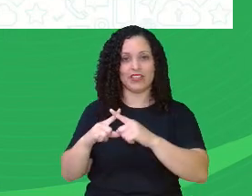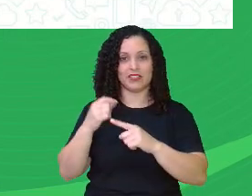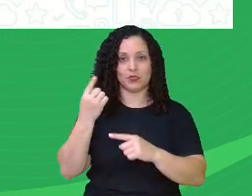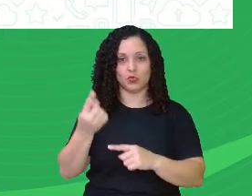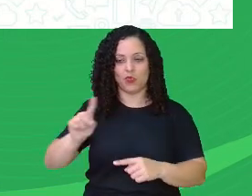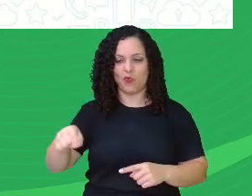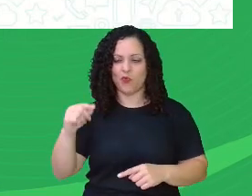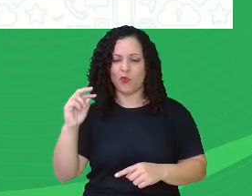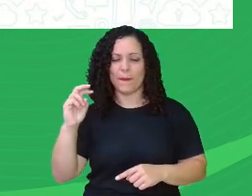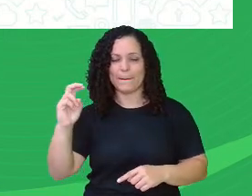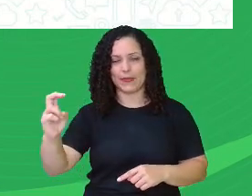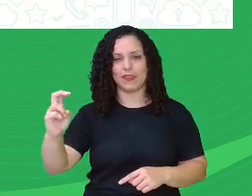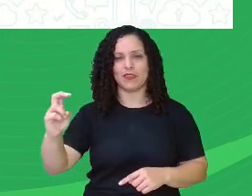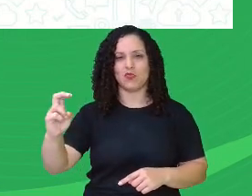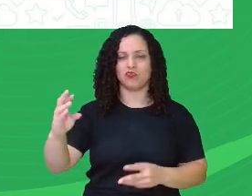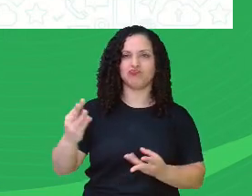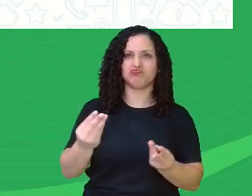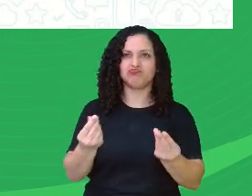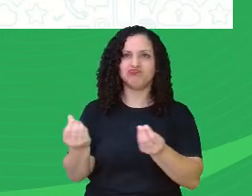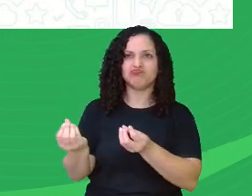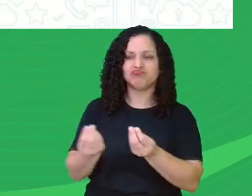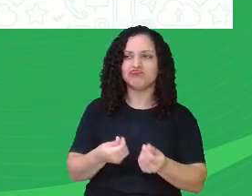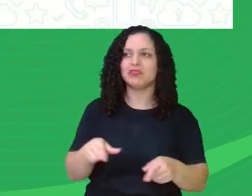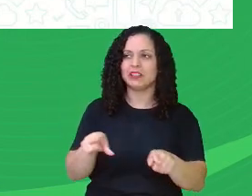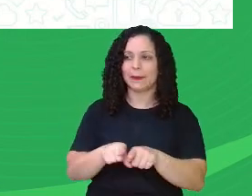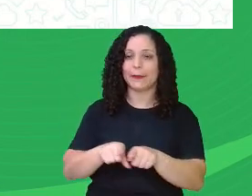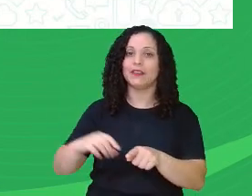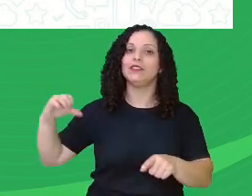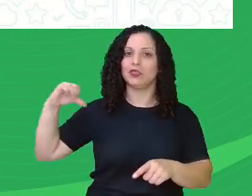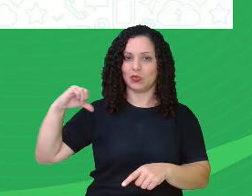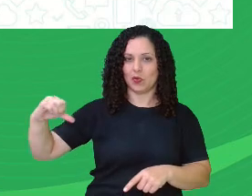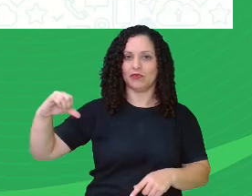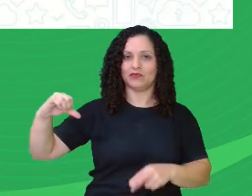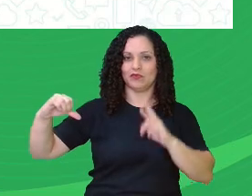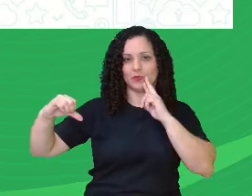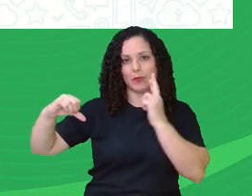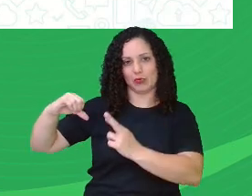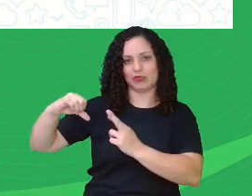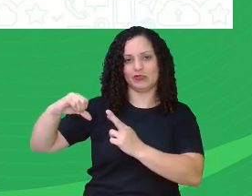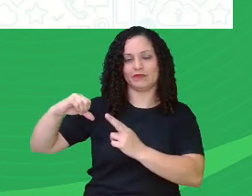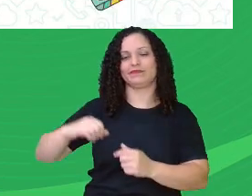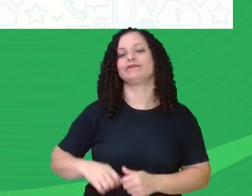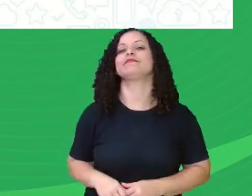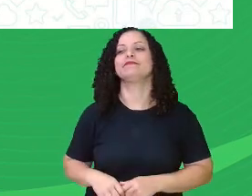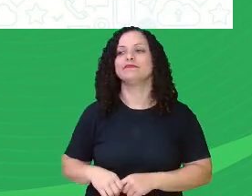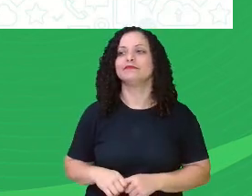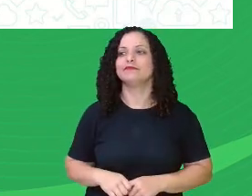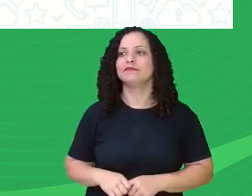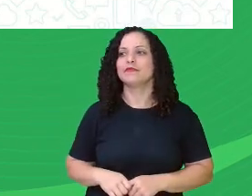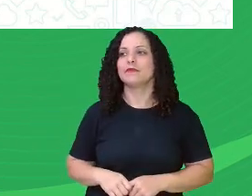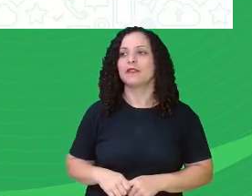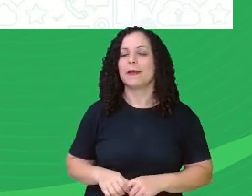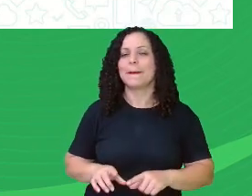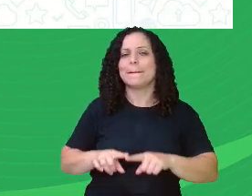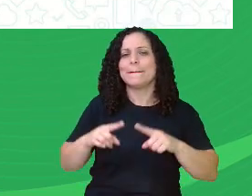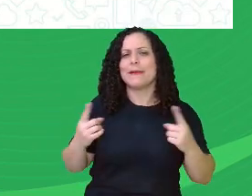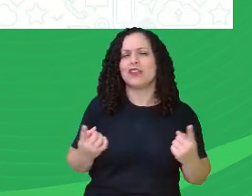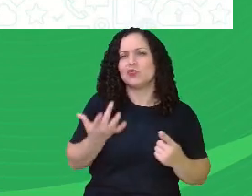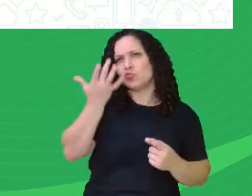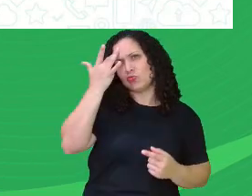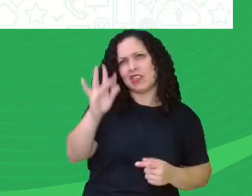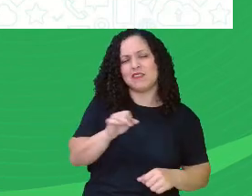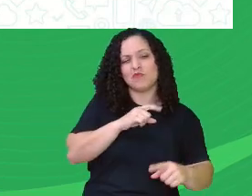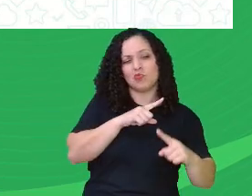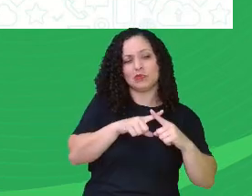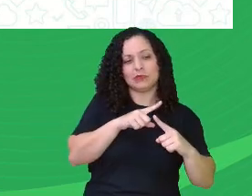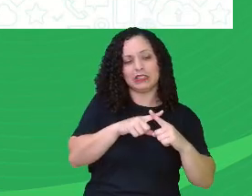dá um pouquinho mais chato. Mas vai dar 9 do mesmo jeito. Ô, Ricardinho, mas eu não sei multiplicar, não.